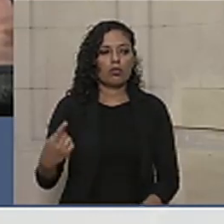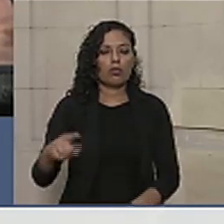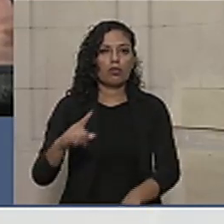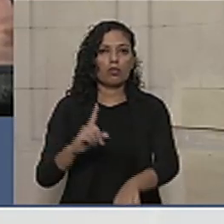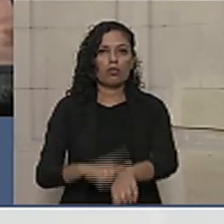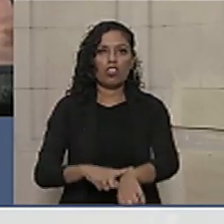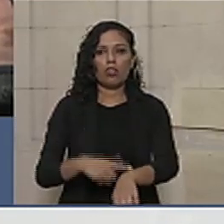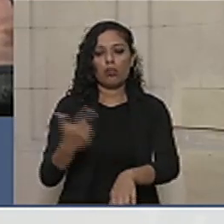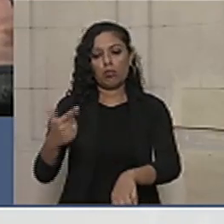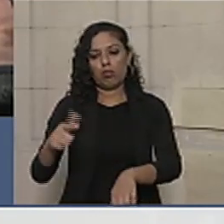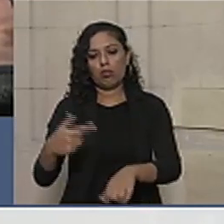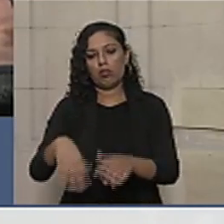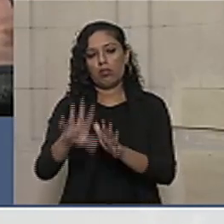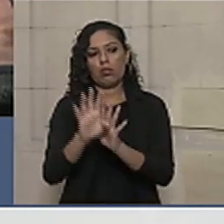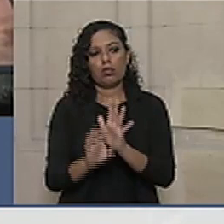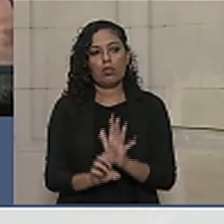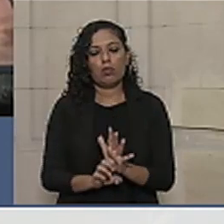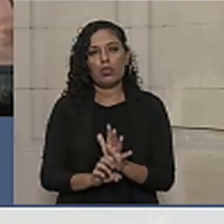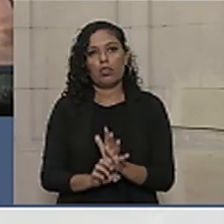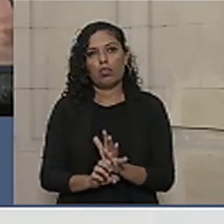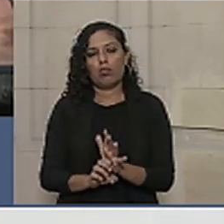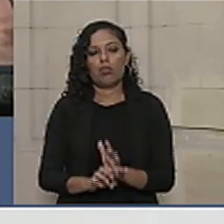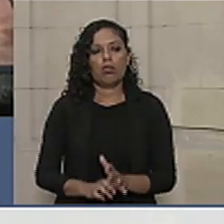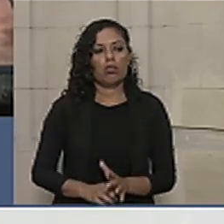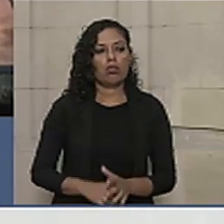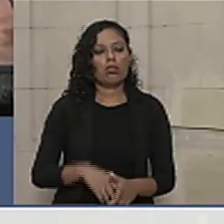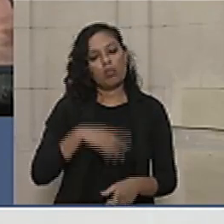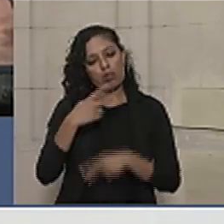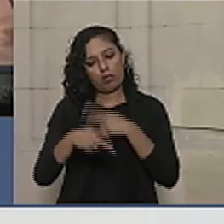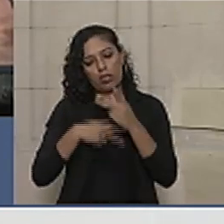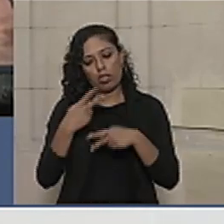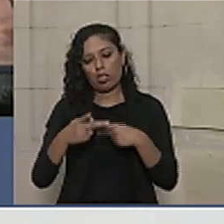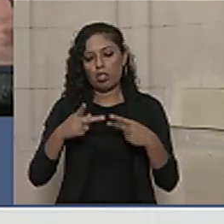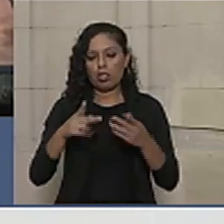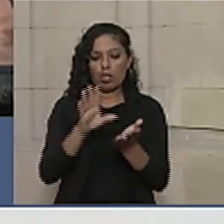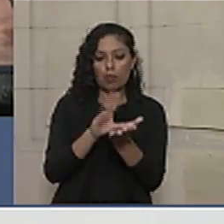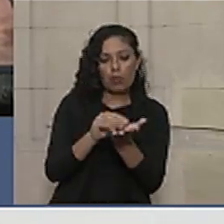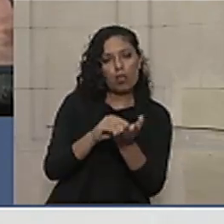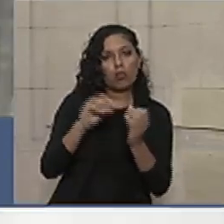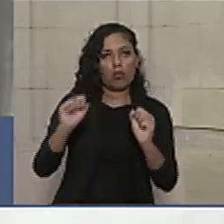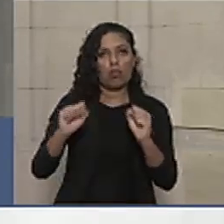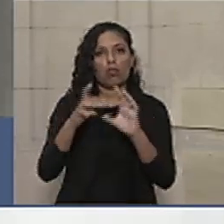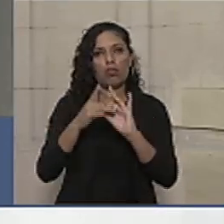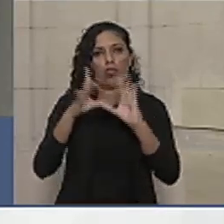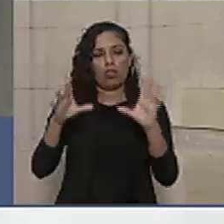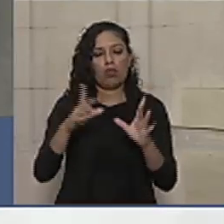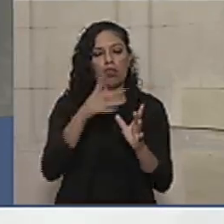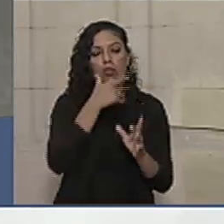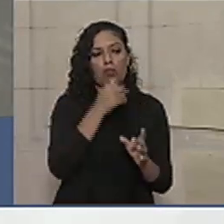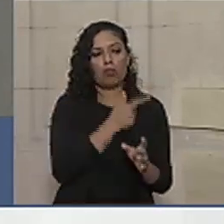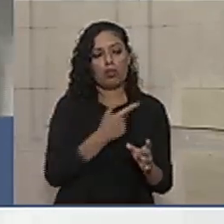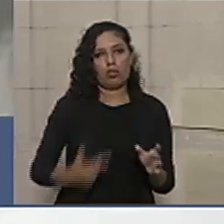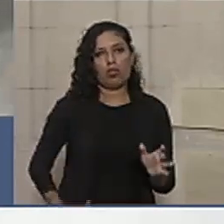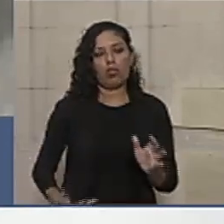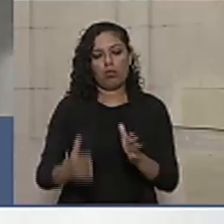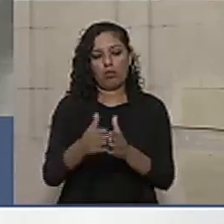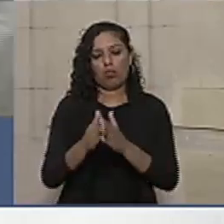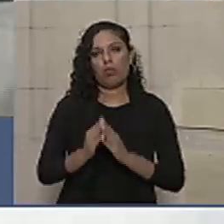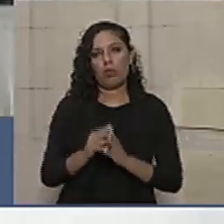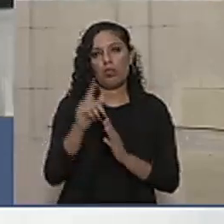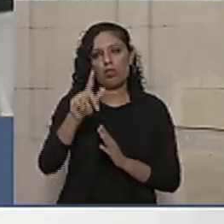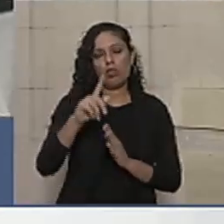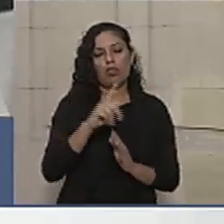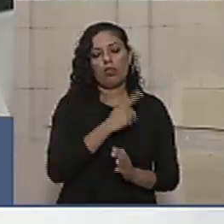tem emenda. Posso falar, presidente? Se for sobre a pauta, é sobre a pauta. Senhor presidente, eu vou pedir a